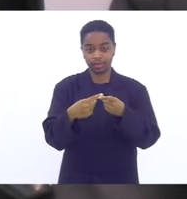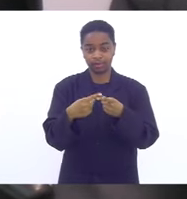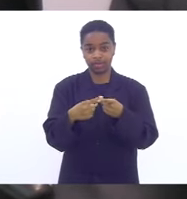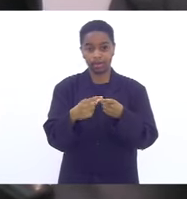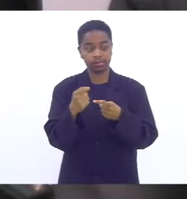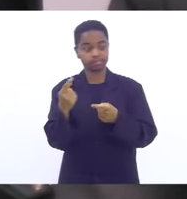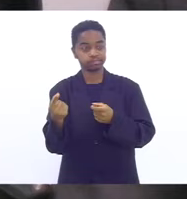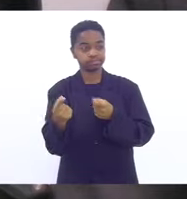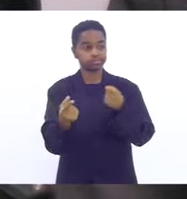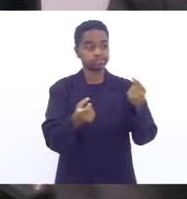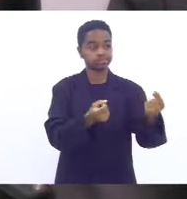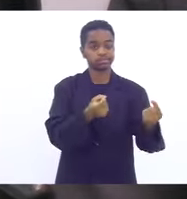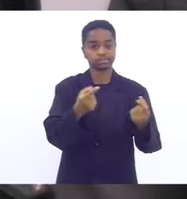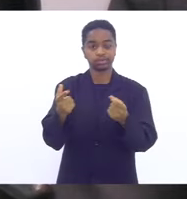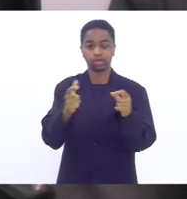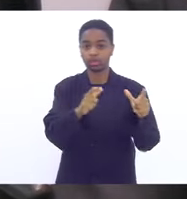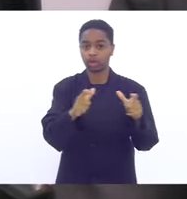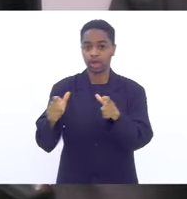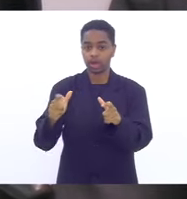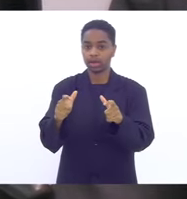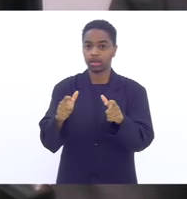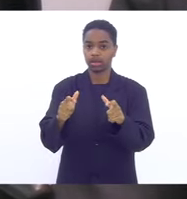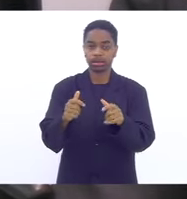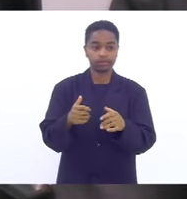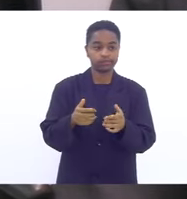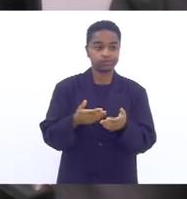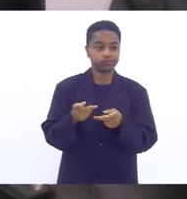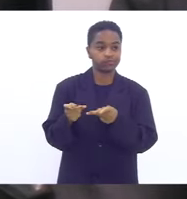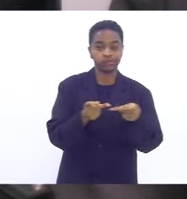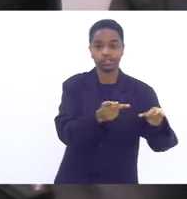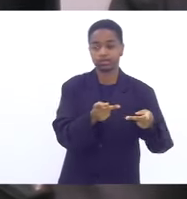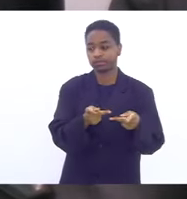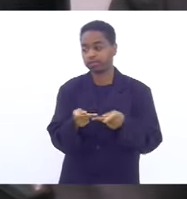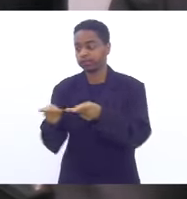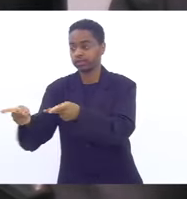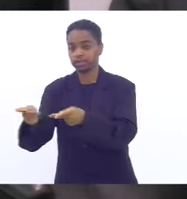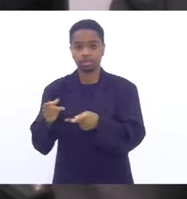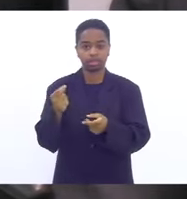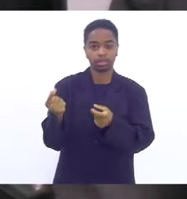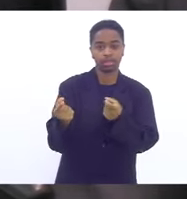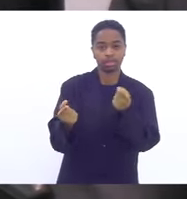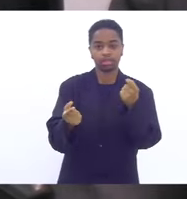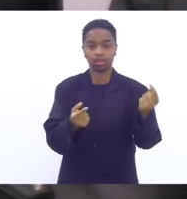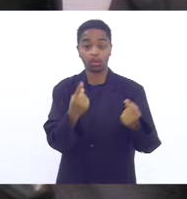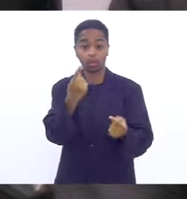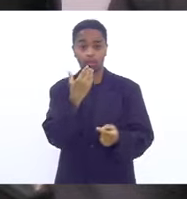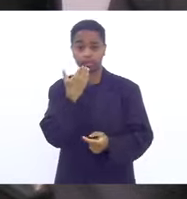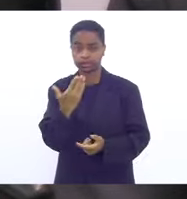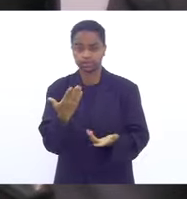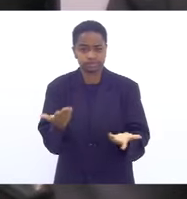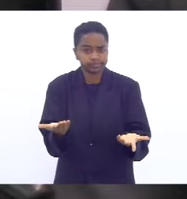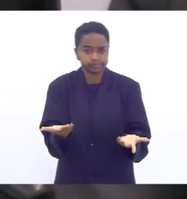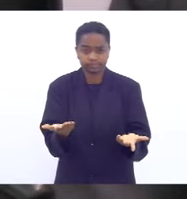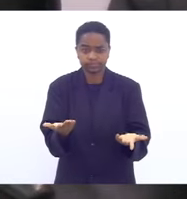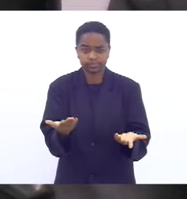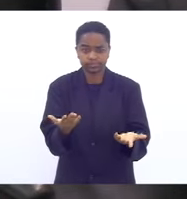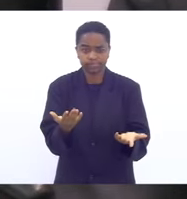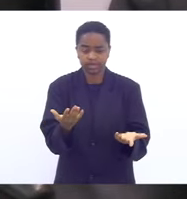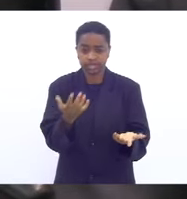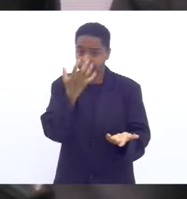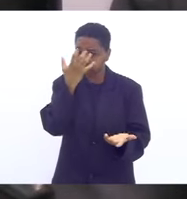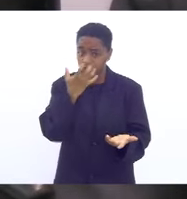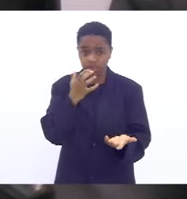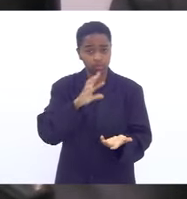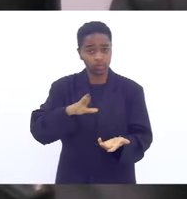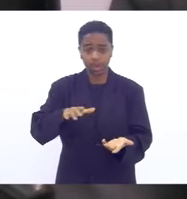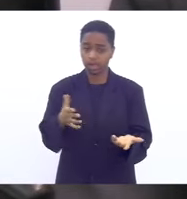pontualmente e não para atender a rede como um todo, para atender uma solicitação. Isso não é sério, isso não